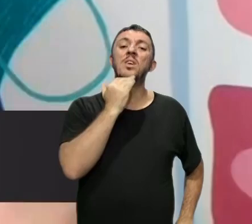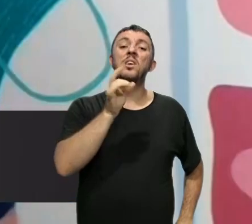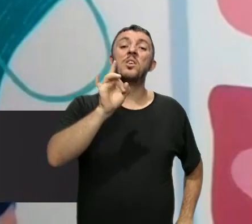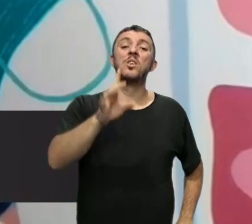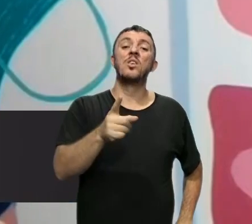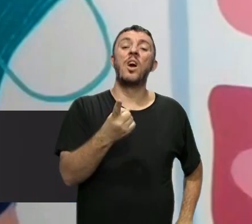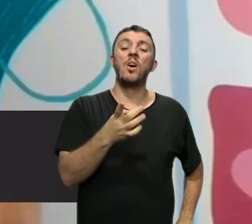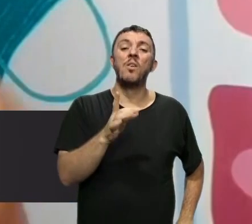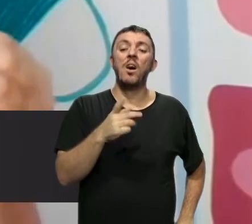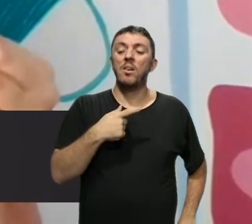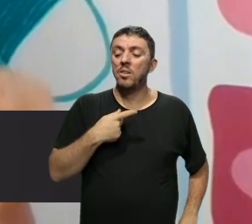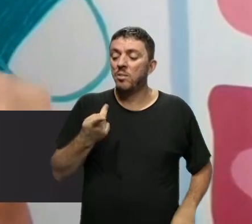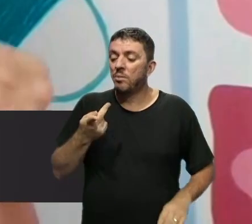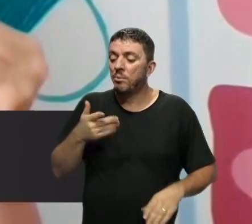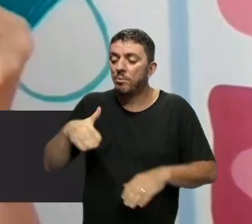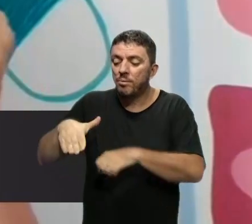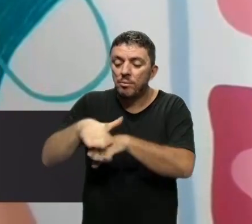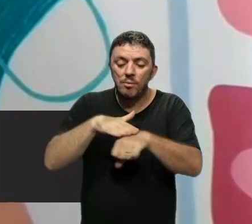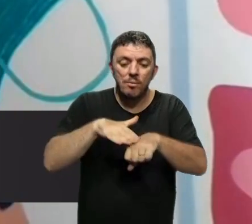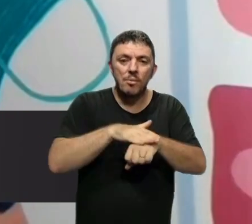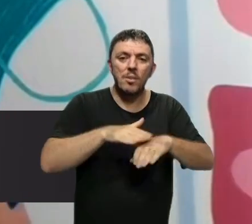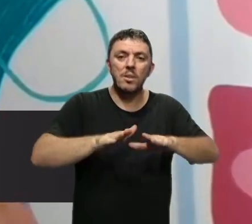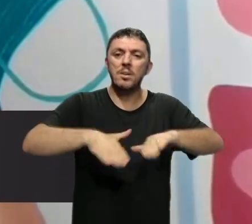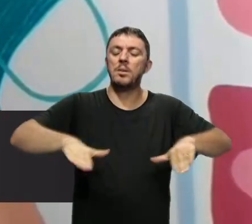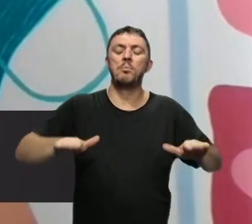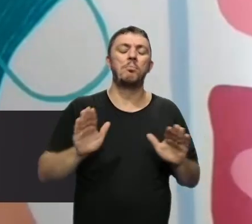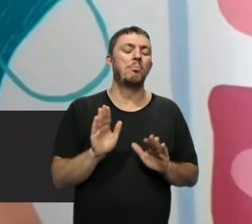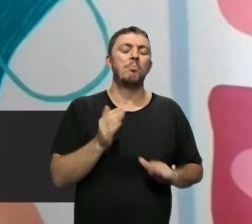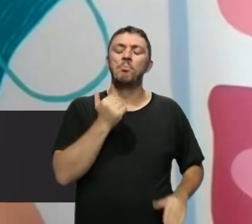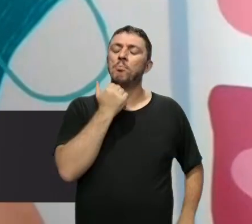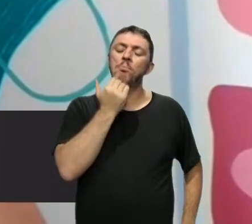com as crianças. Não adianta você só